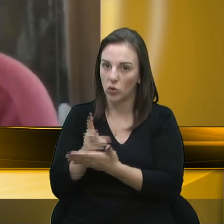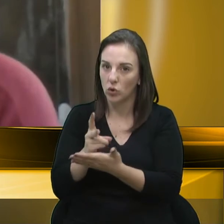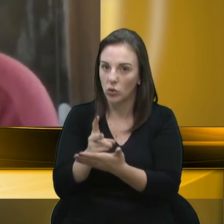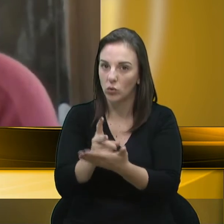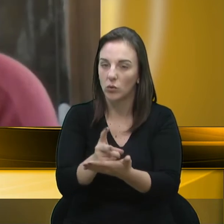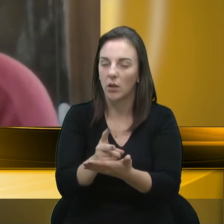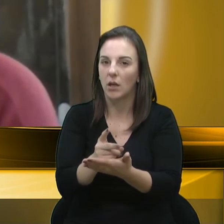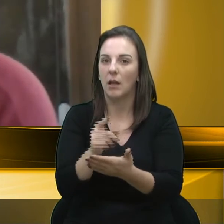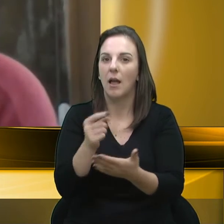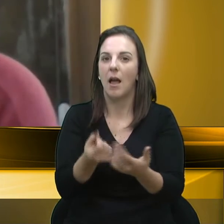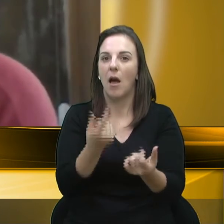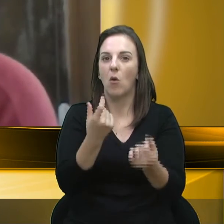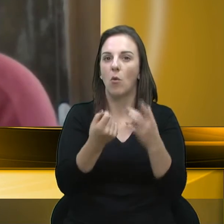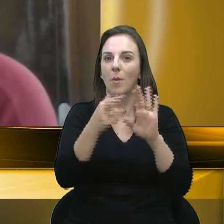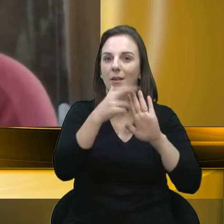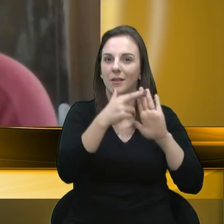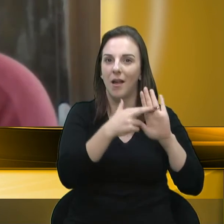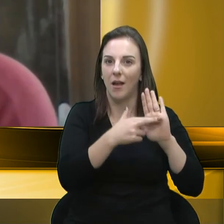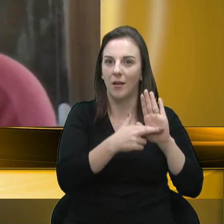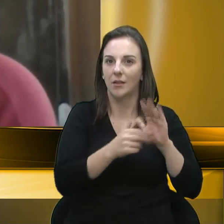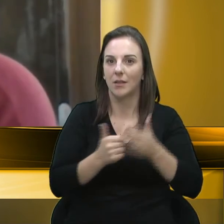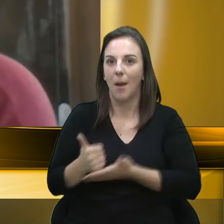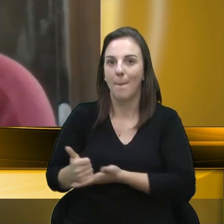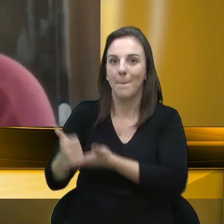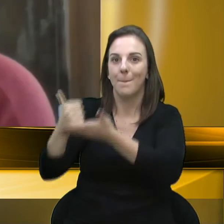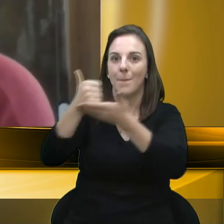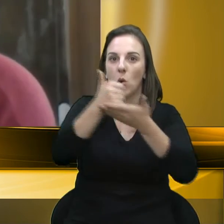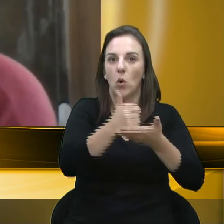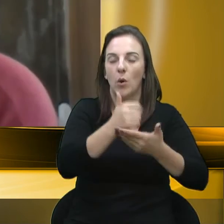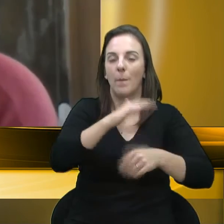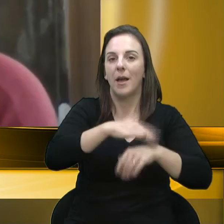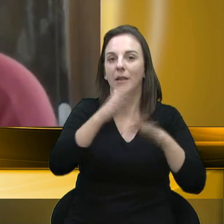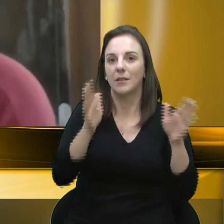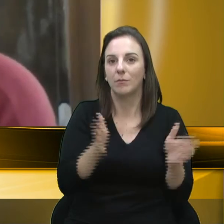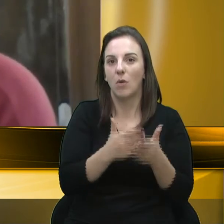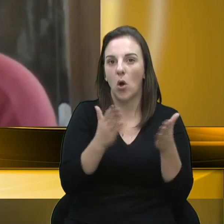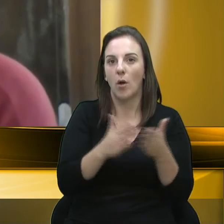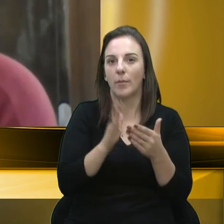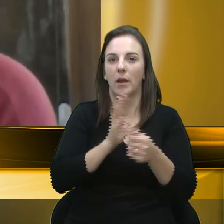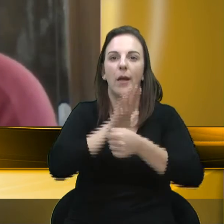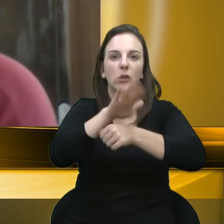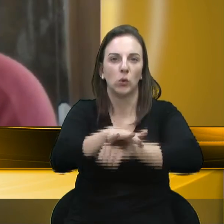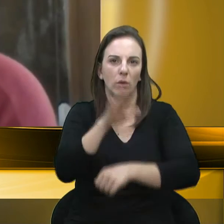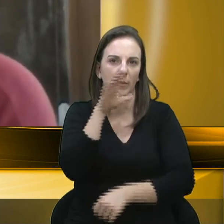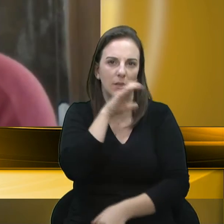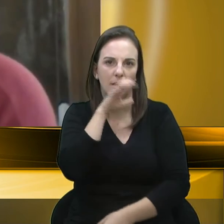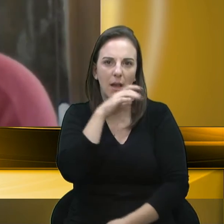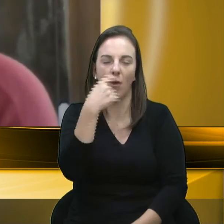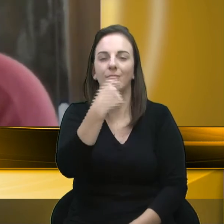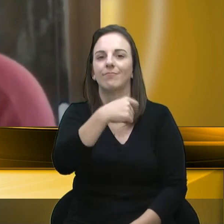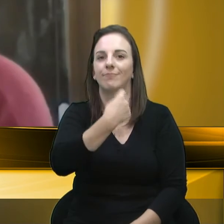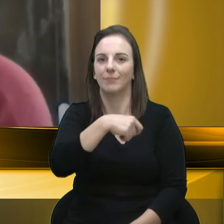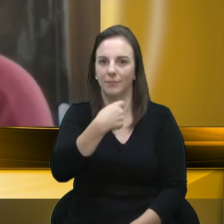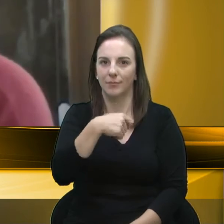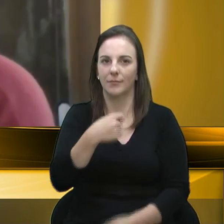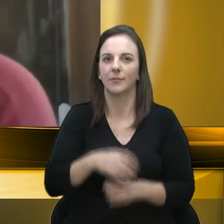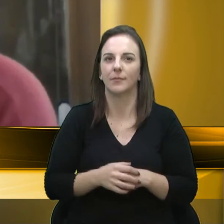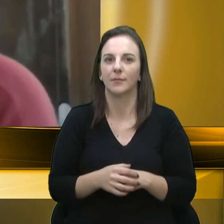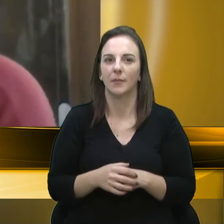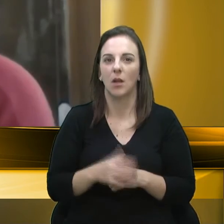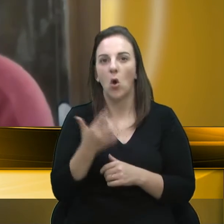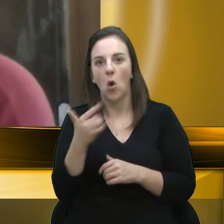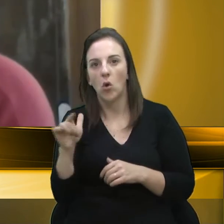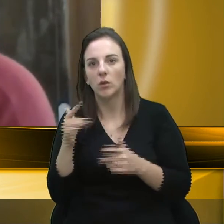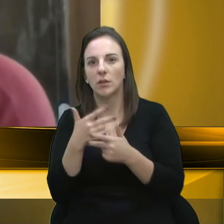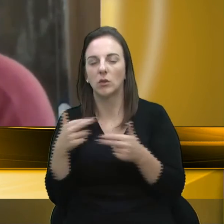mais vulneráveis, como auxílio emergencial, se fazem necessárias. Outras medidas de apoio às pequenas e médias empresas